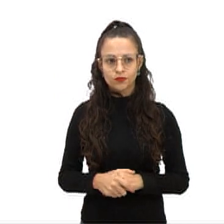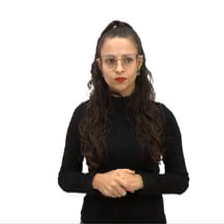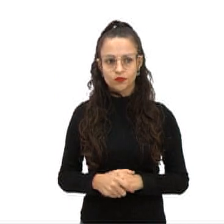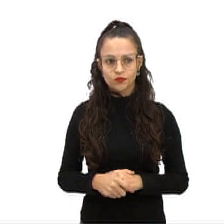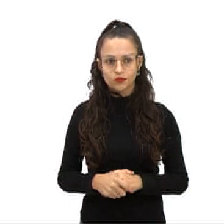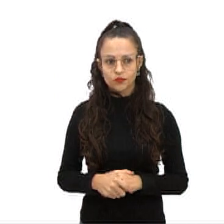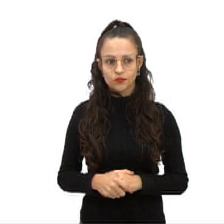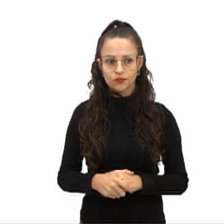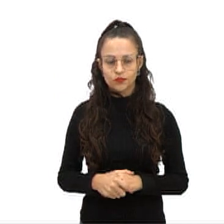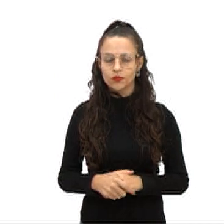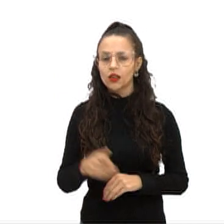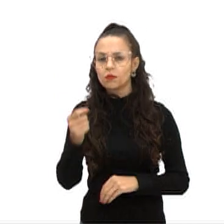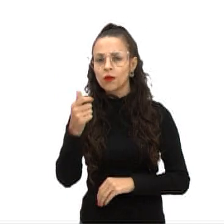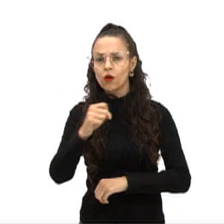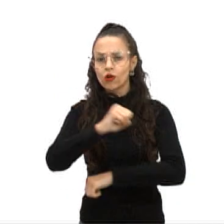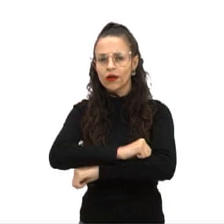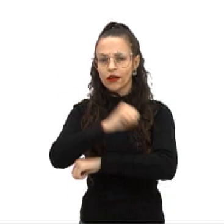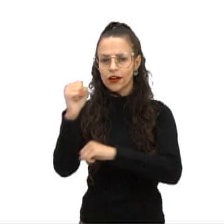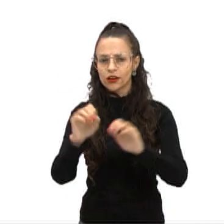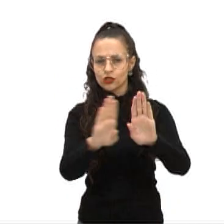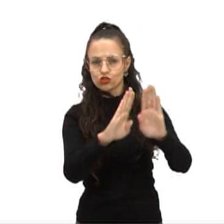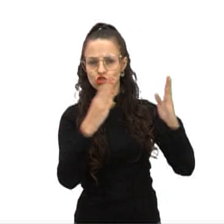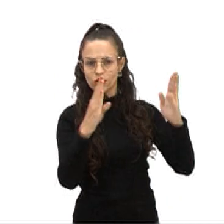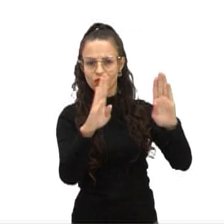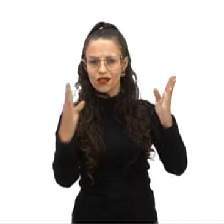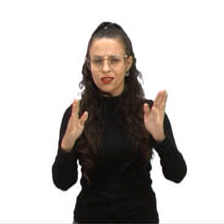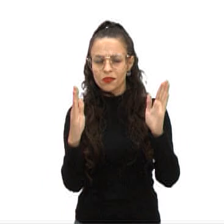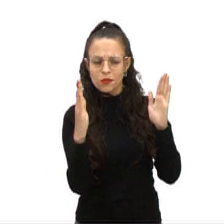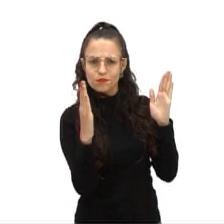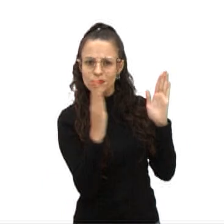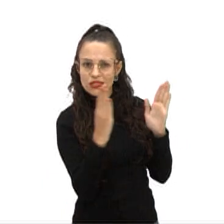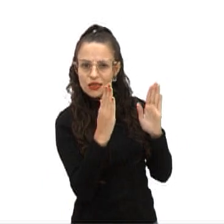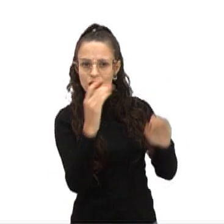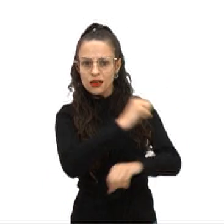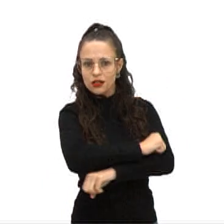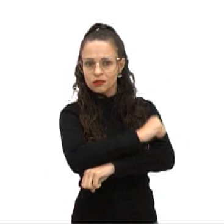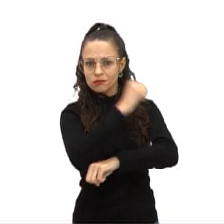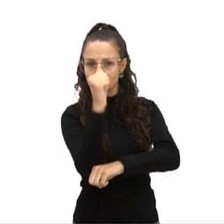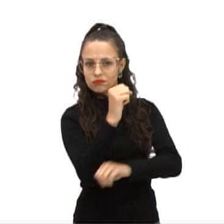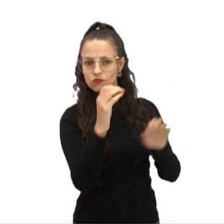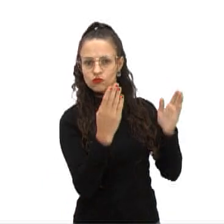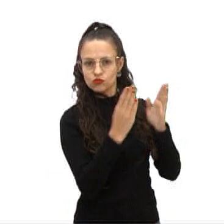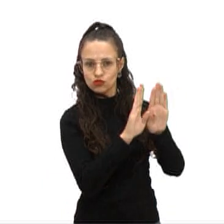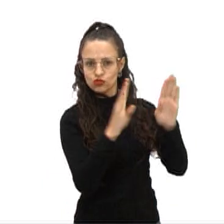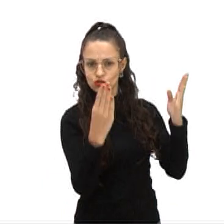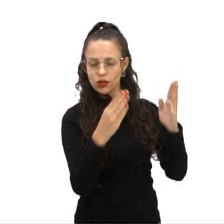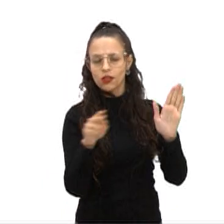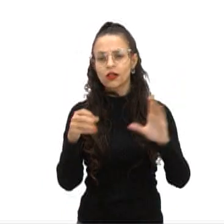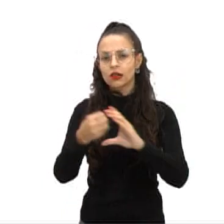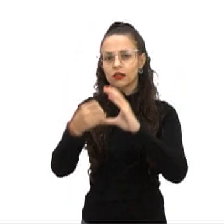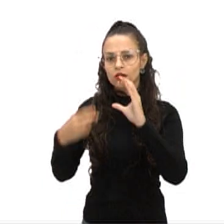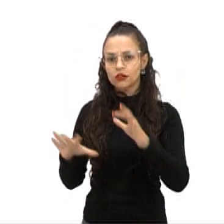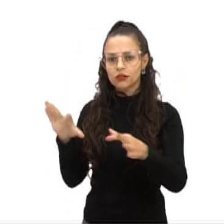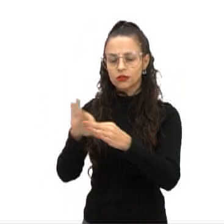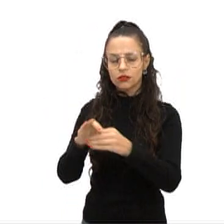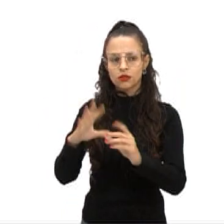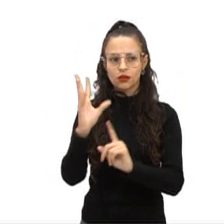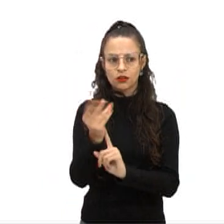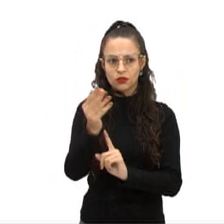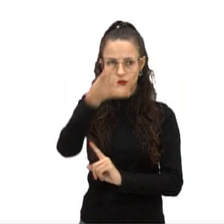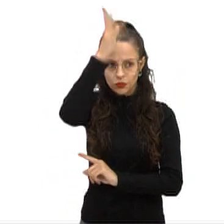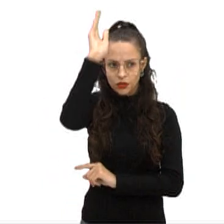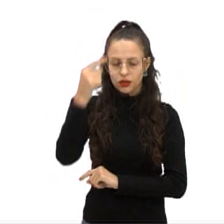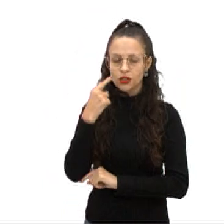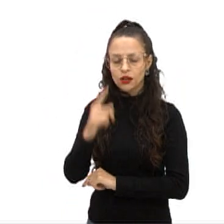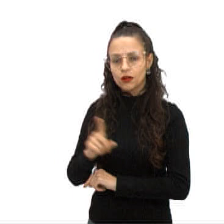Aí, poucas janelas, vocês veem que tem janelas, são pequenas as janelas, né? Isso é uma característica da arte românica. E aqui na